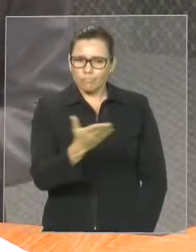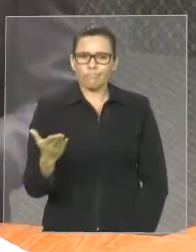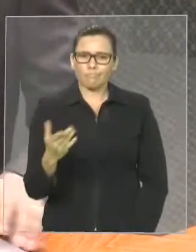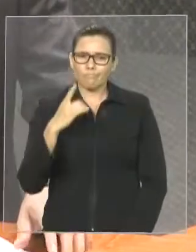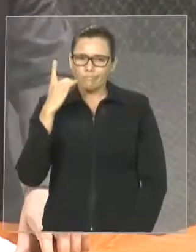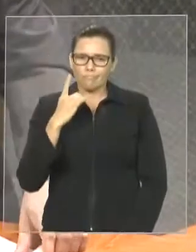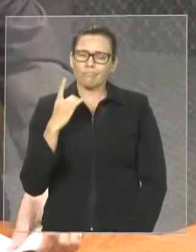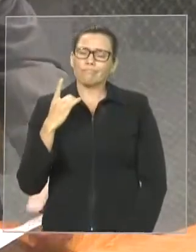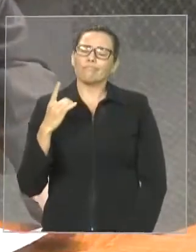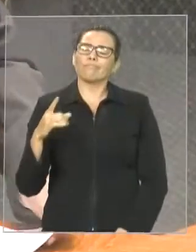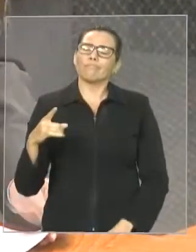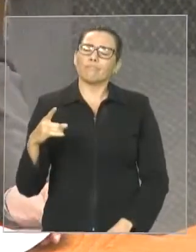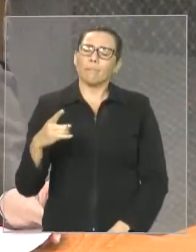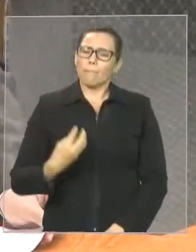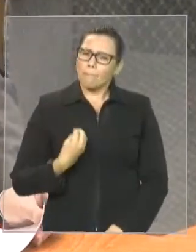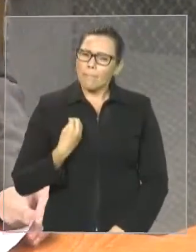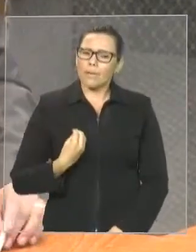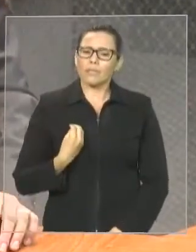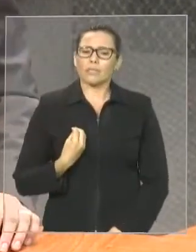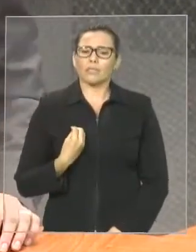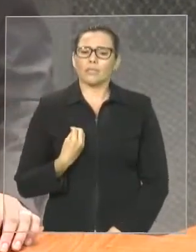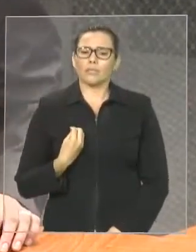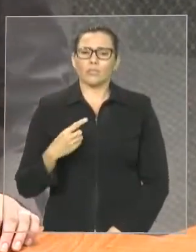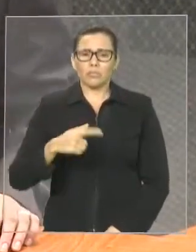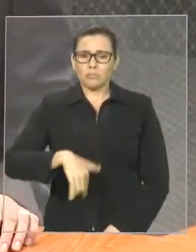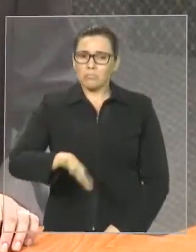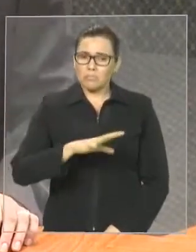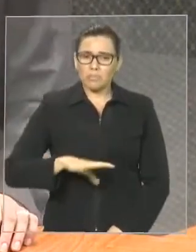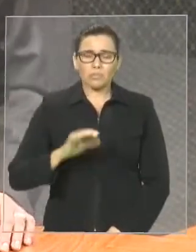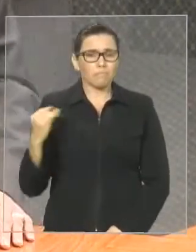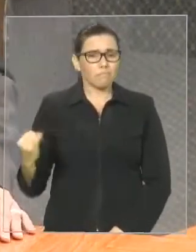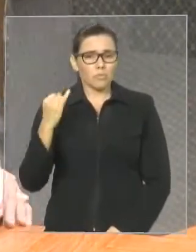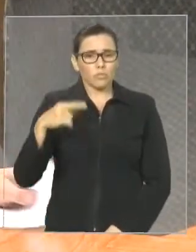setor muito importante para o Maranhão, que é o setor da pesca e da agricultura. Muito obrigado a todos que Deus nos abençoe.